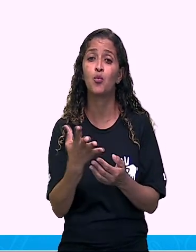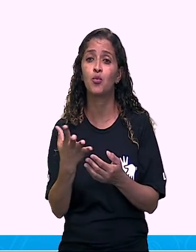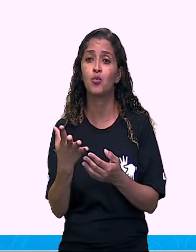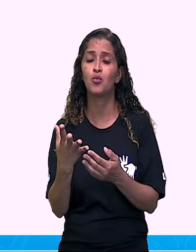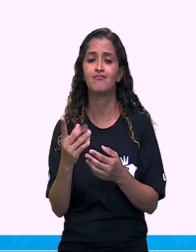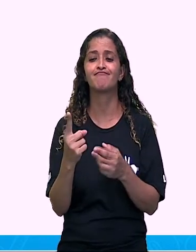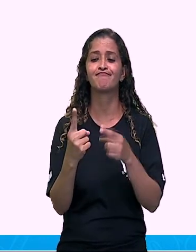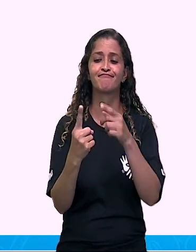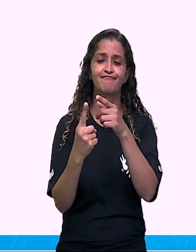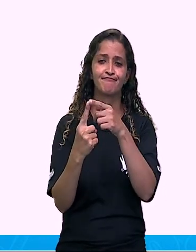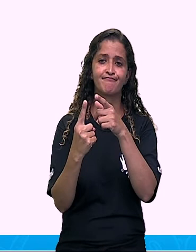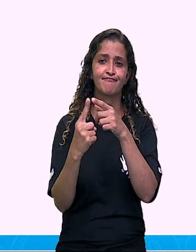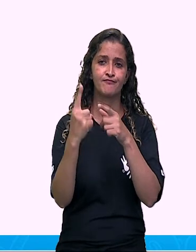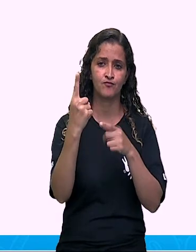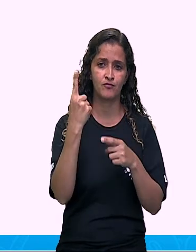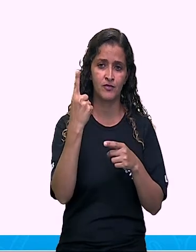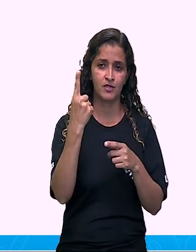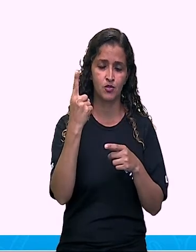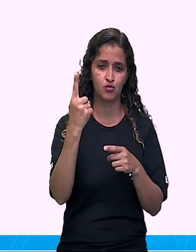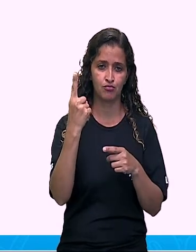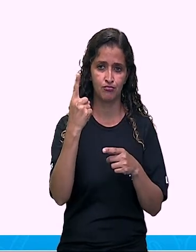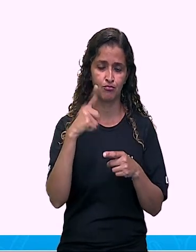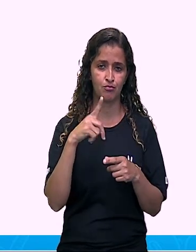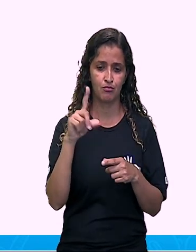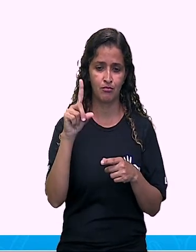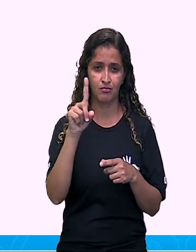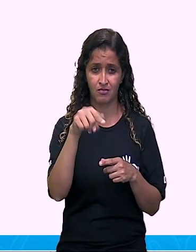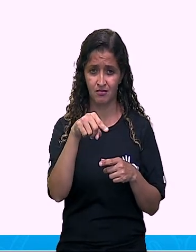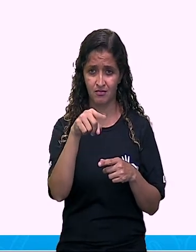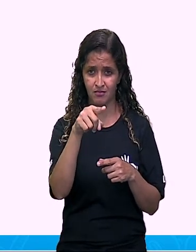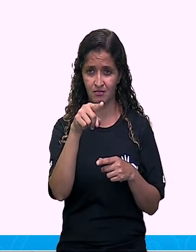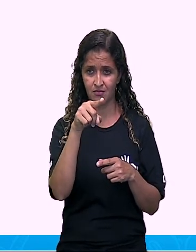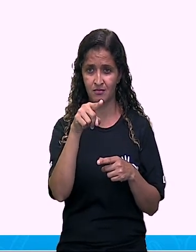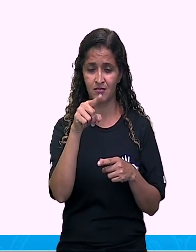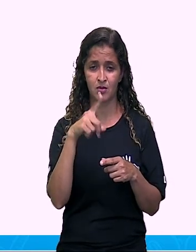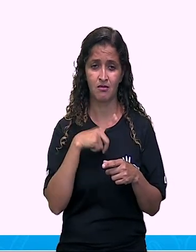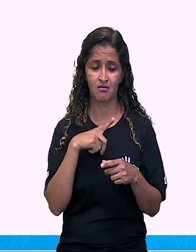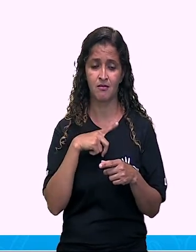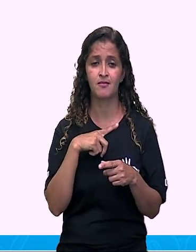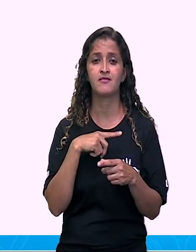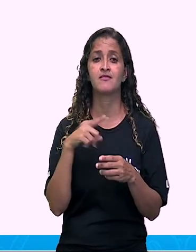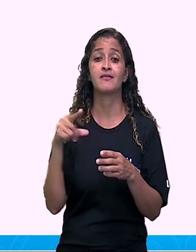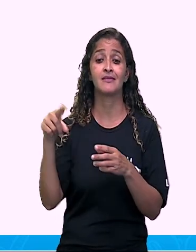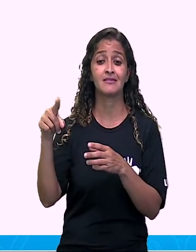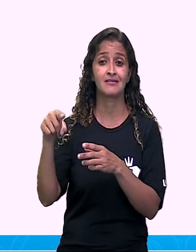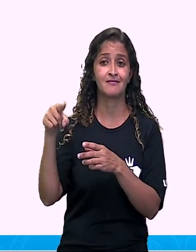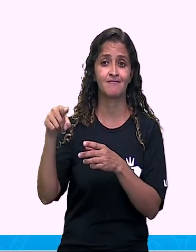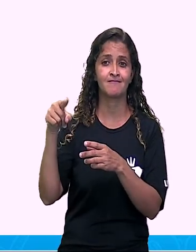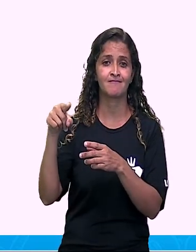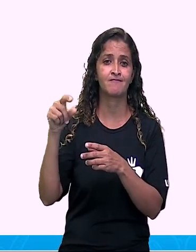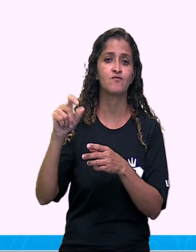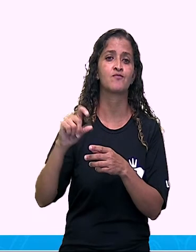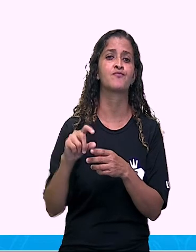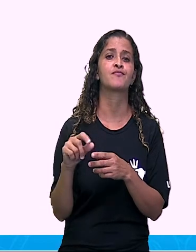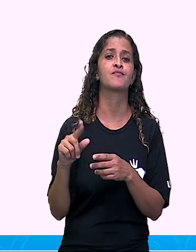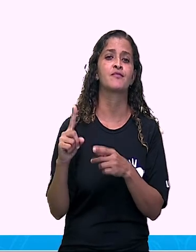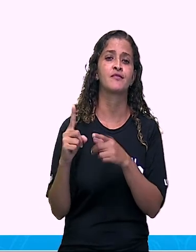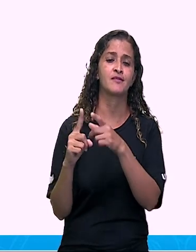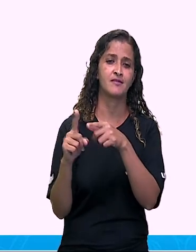uma. Então, como é unidade, nós vamos escrever no cantinho de lá. Ó.